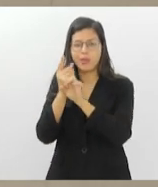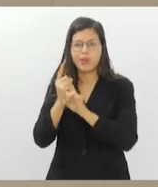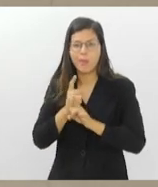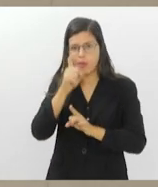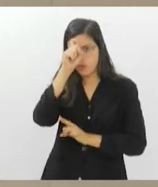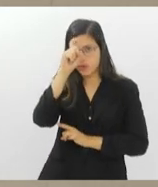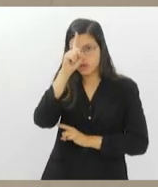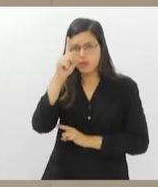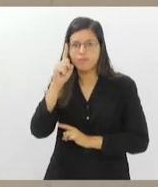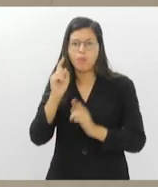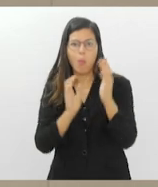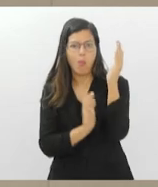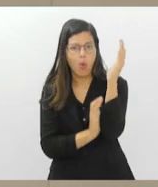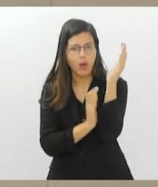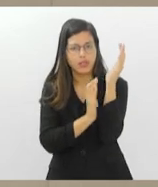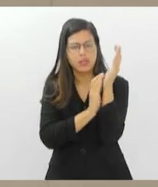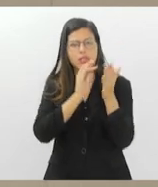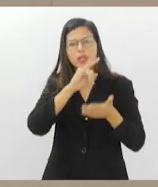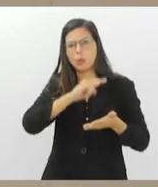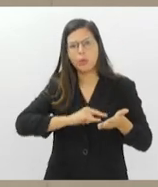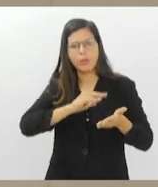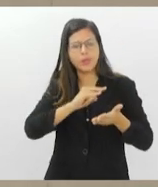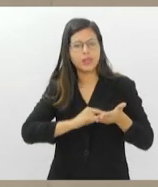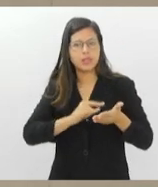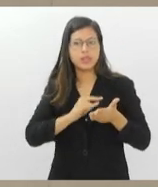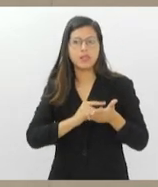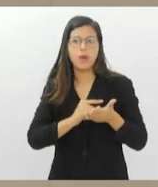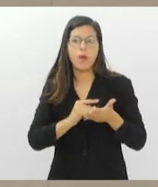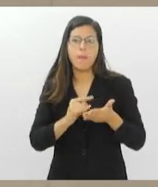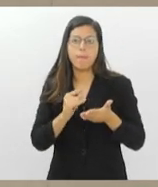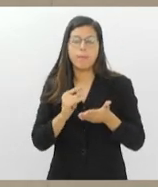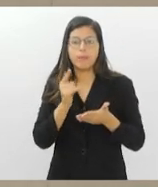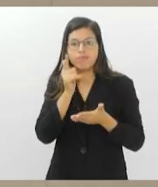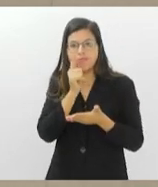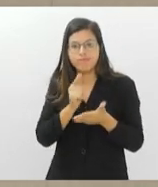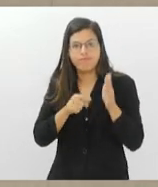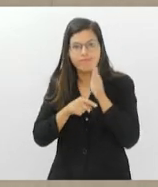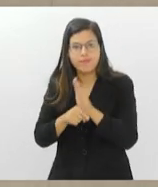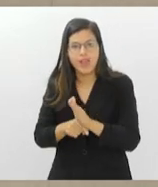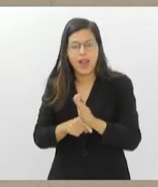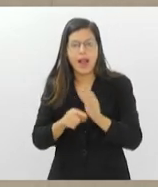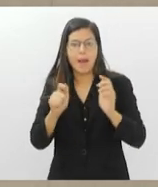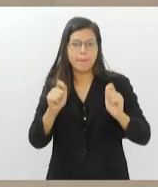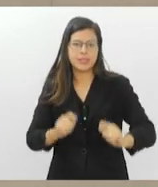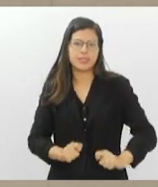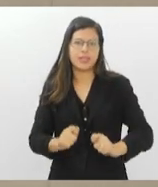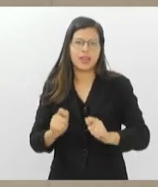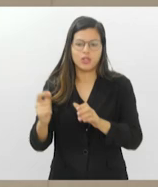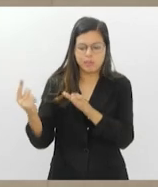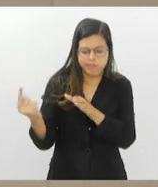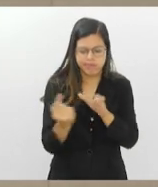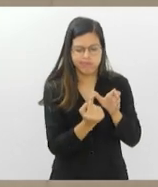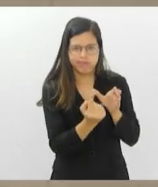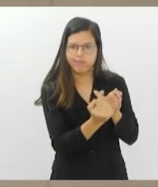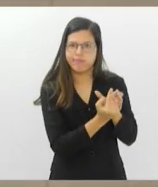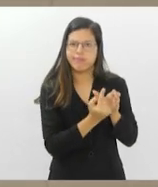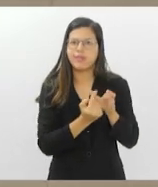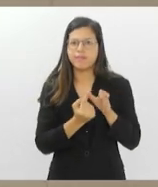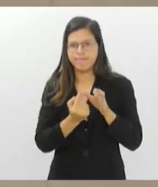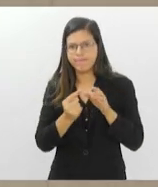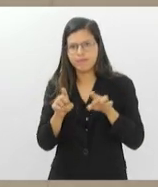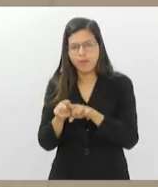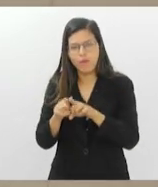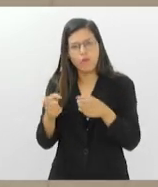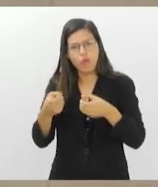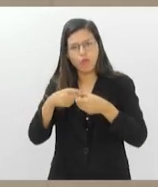documentação, para também receber a capacidade de receber estas pessoas e também ressocializar. E